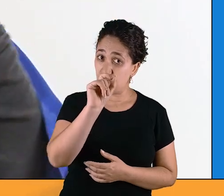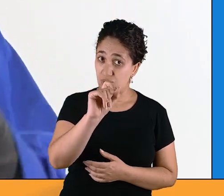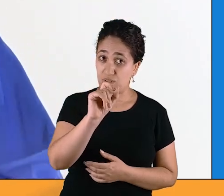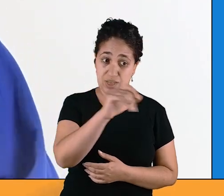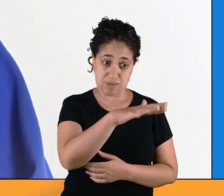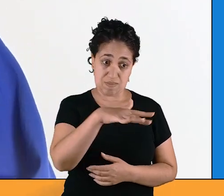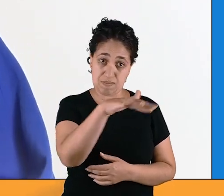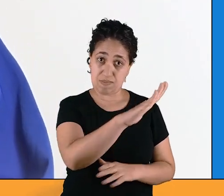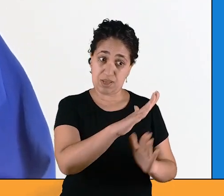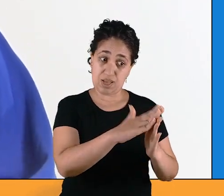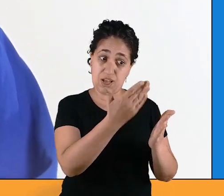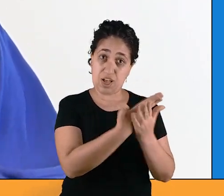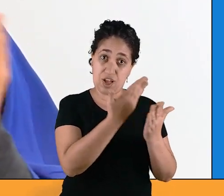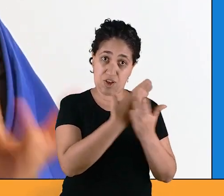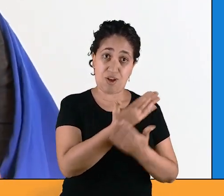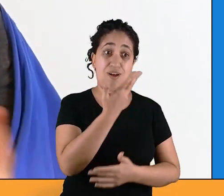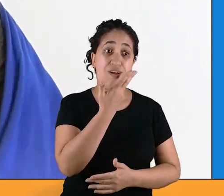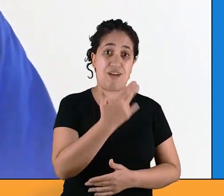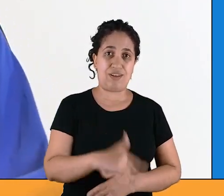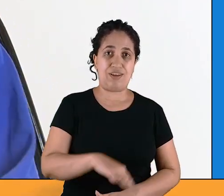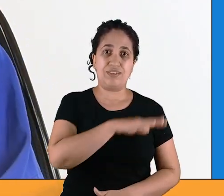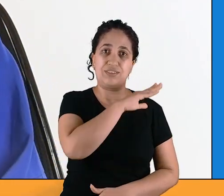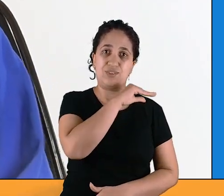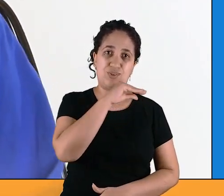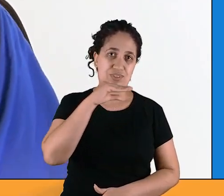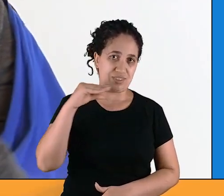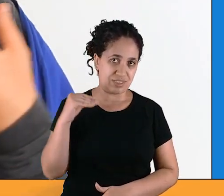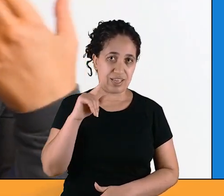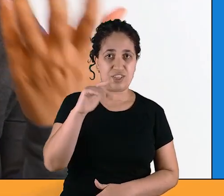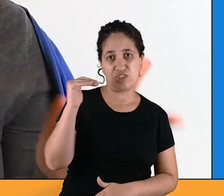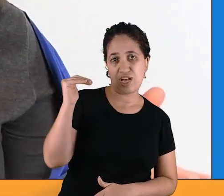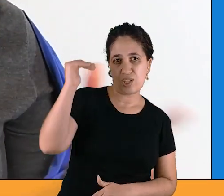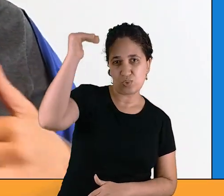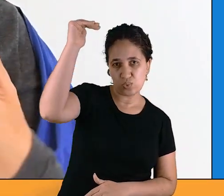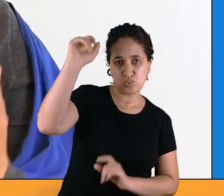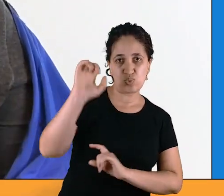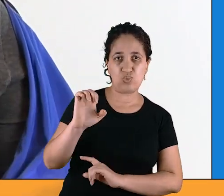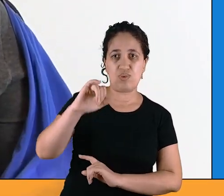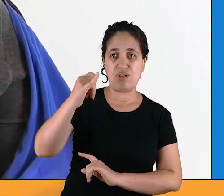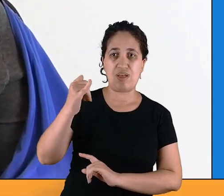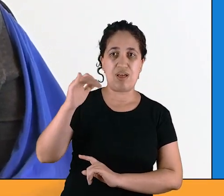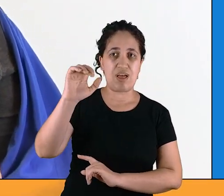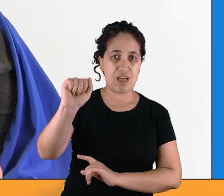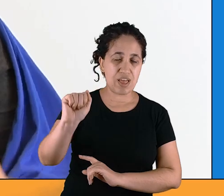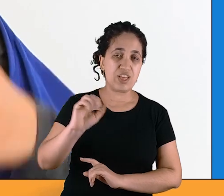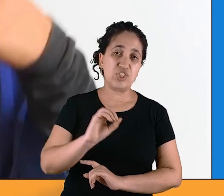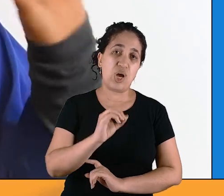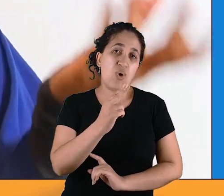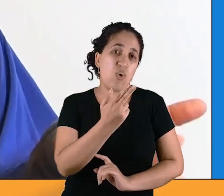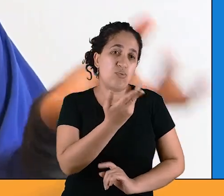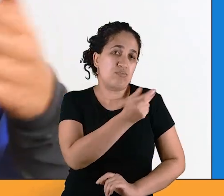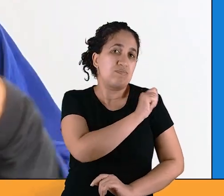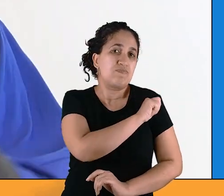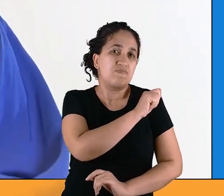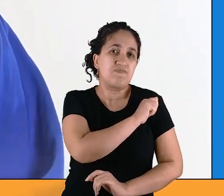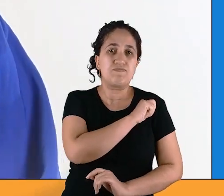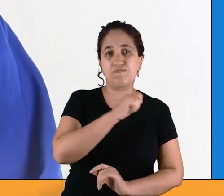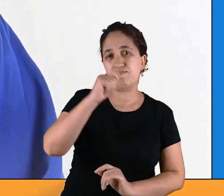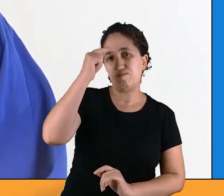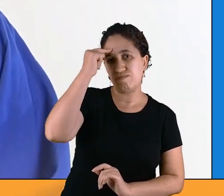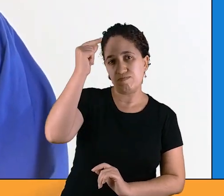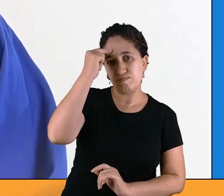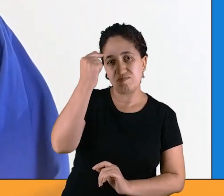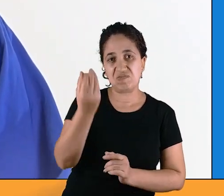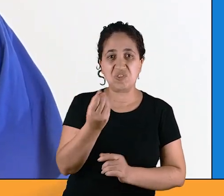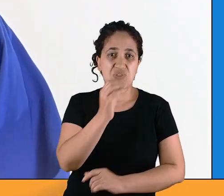fala de público escolar, por exemplo, as crianças, os adolescentes, os adultos que estão no EJA, né, ou os estudantes universitários